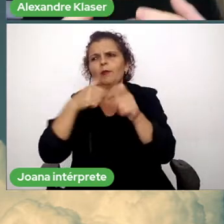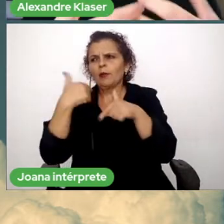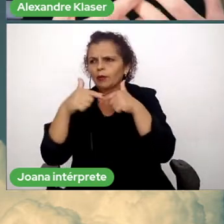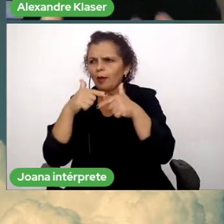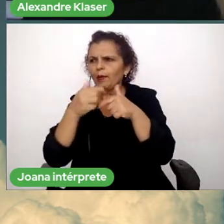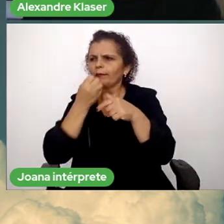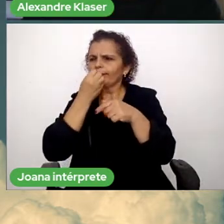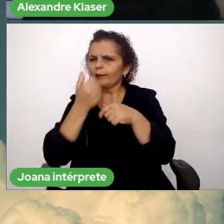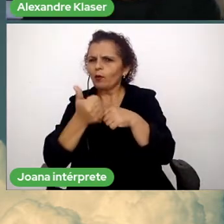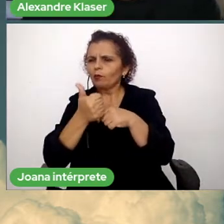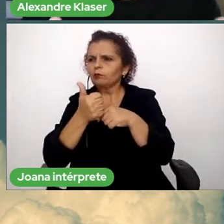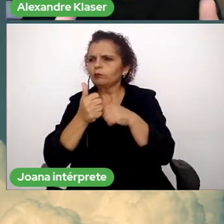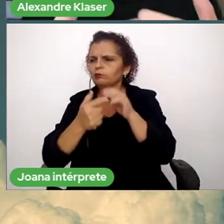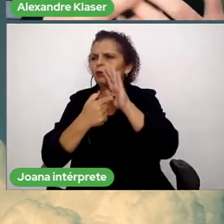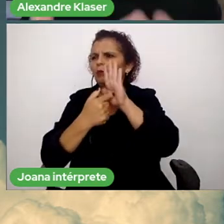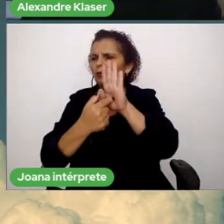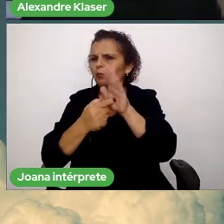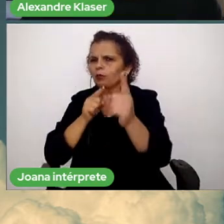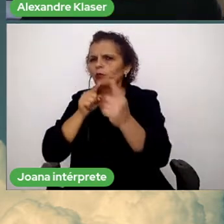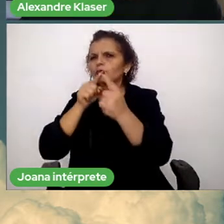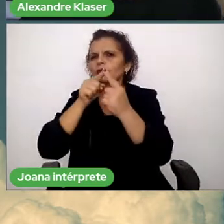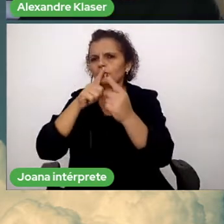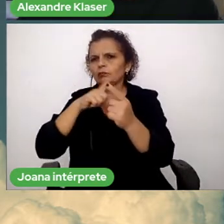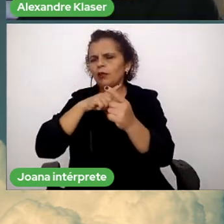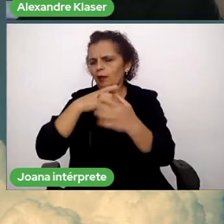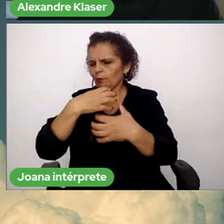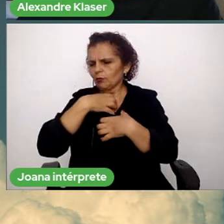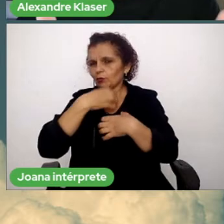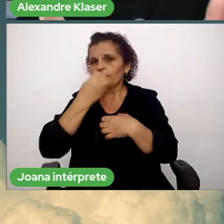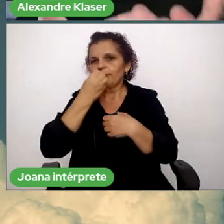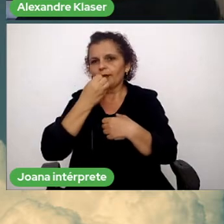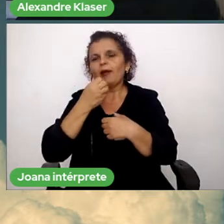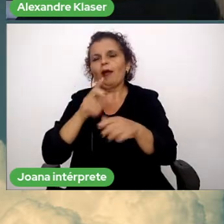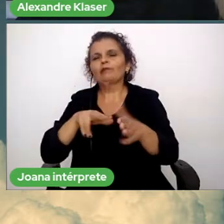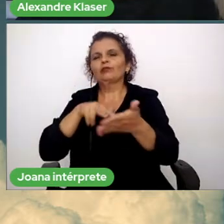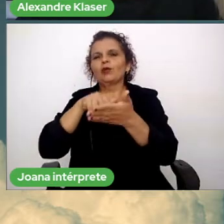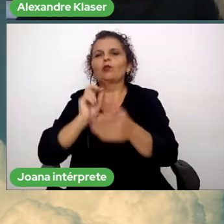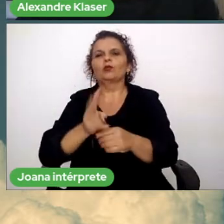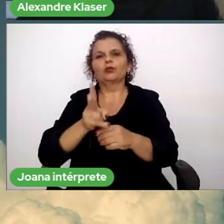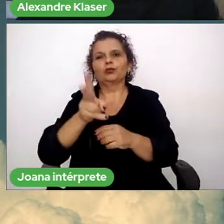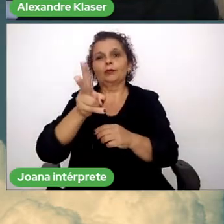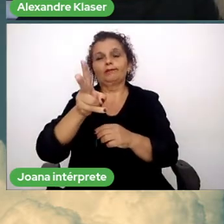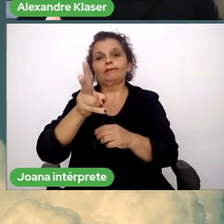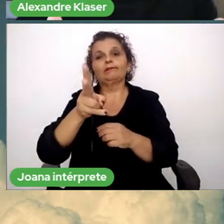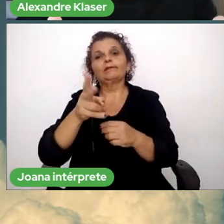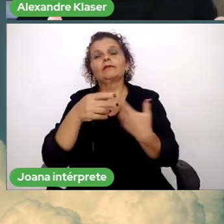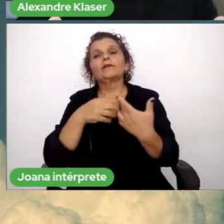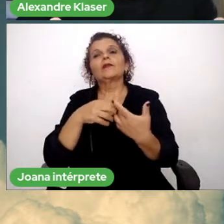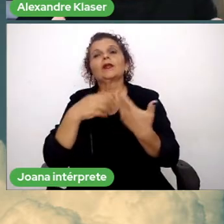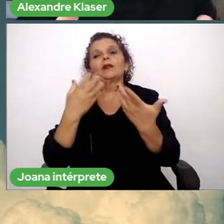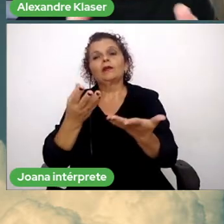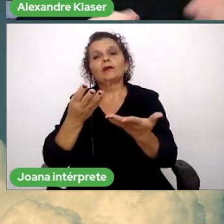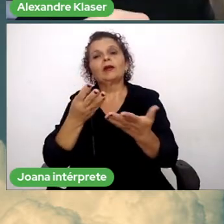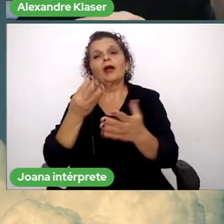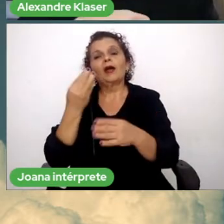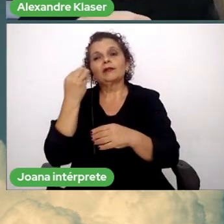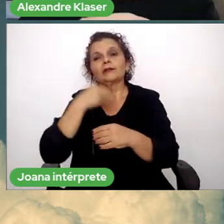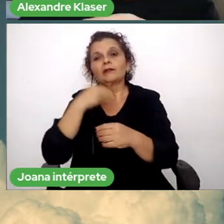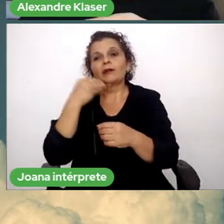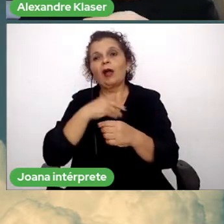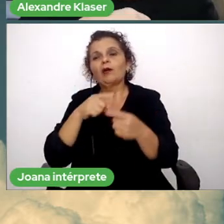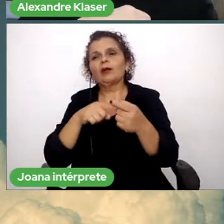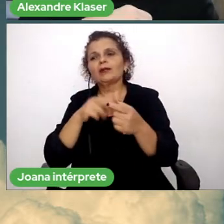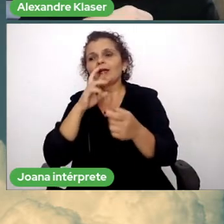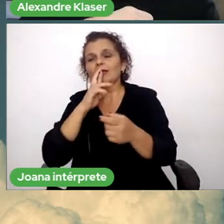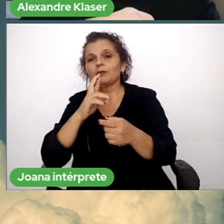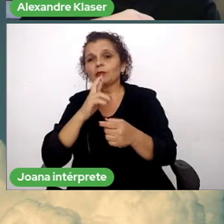significado, tem propósito, eu me sinto bem aqui. Então, o ponto-chave de uma transformação nem sempre só é conseguir responder à